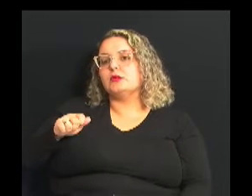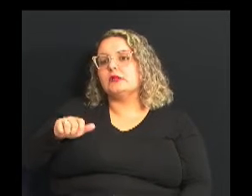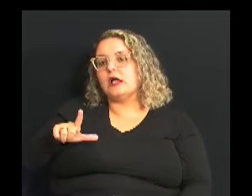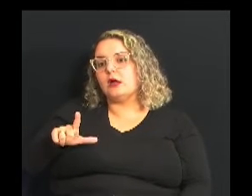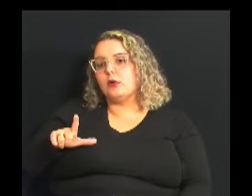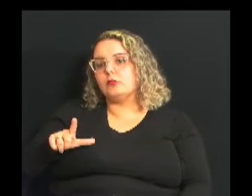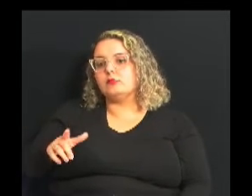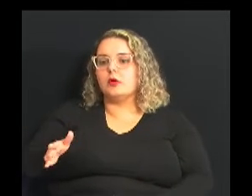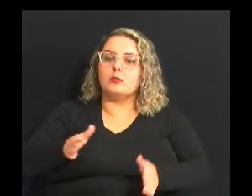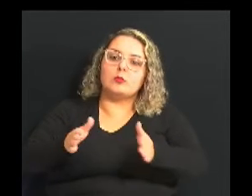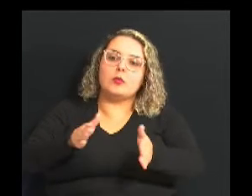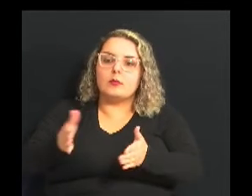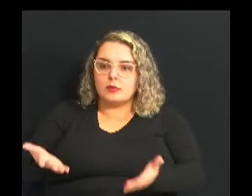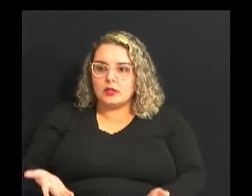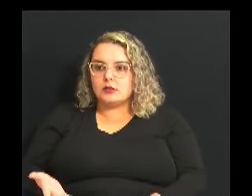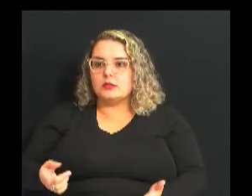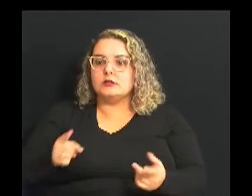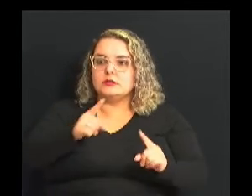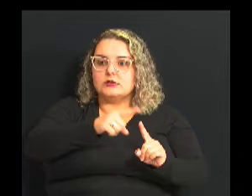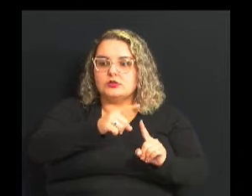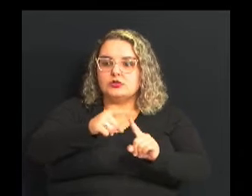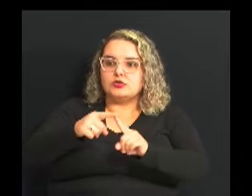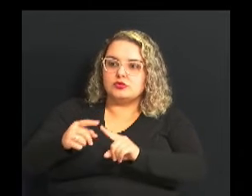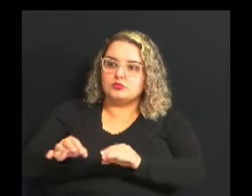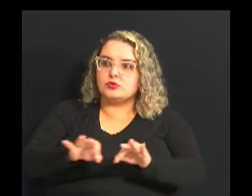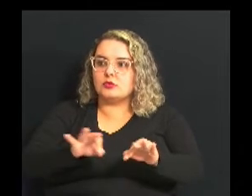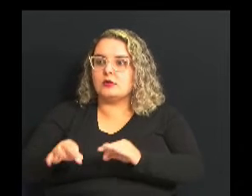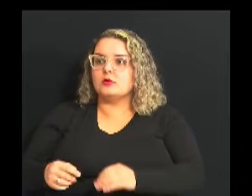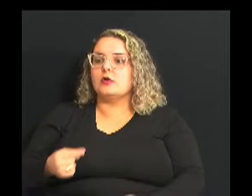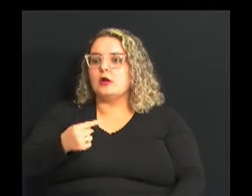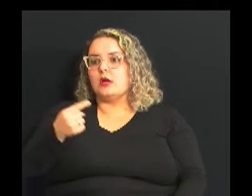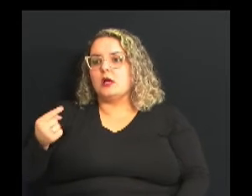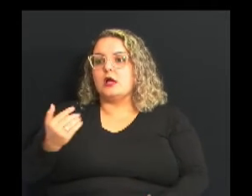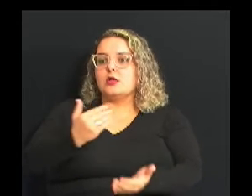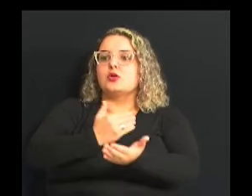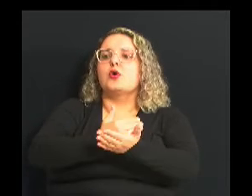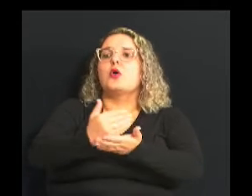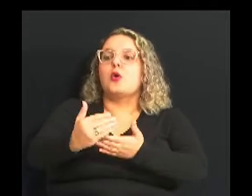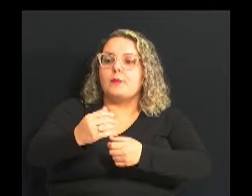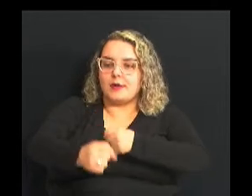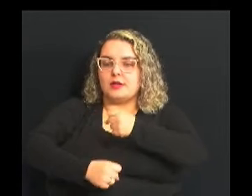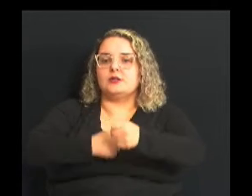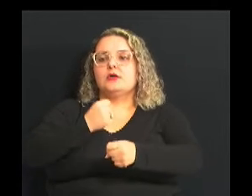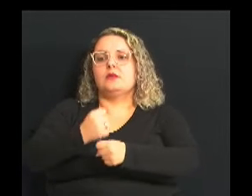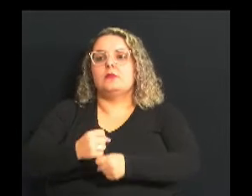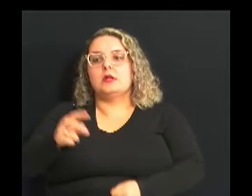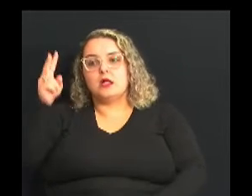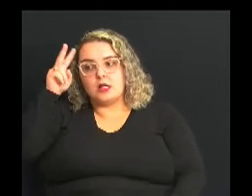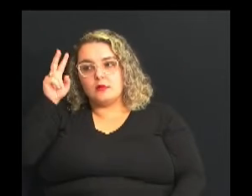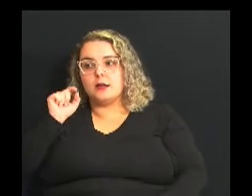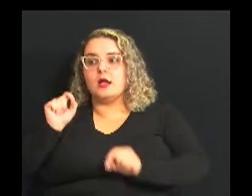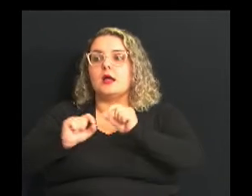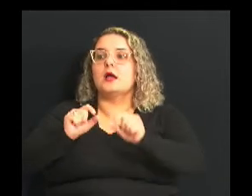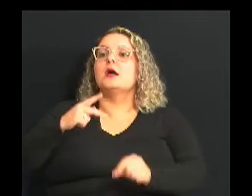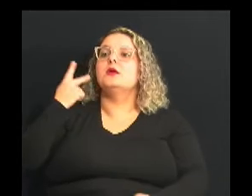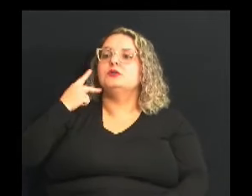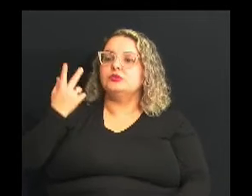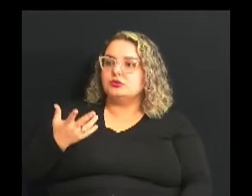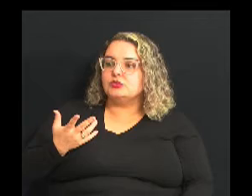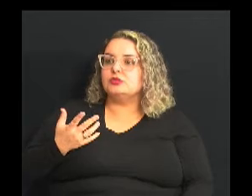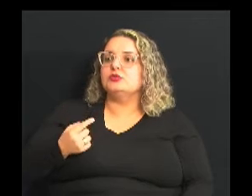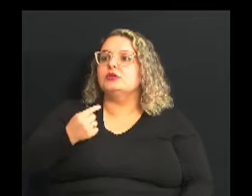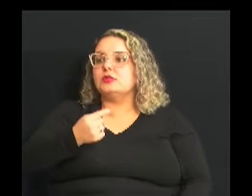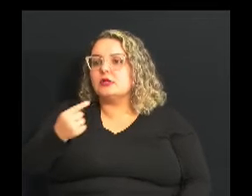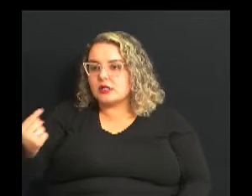vereador. Então, normalmente, esse tipo de programa nós exibimos a cada começo de ano, para relembrar o espectador quem são os nossos vereadores, e exibimos a cada início